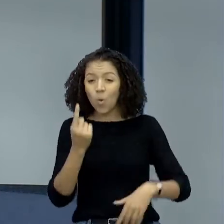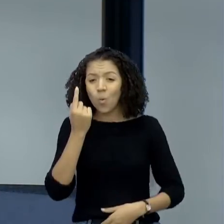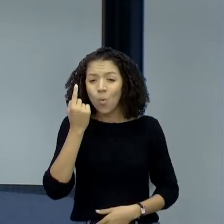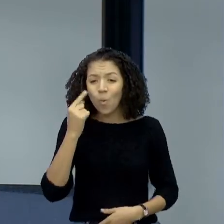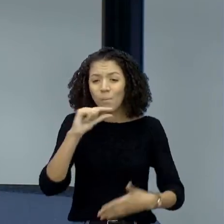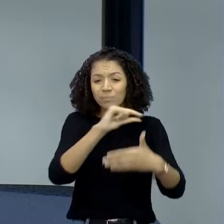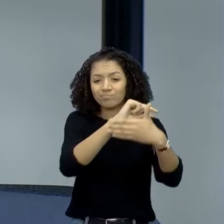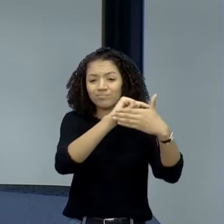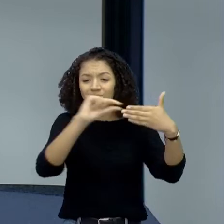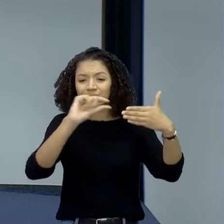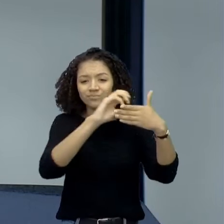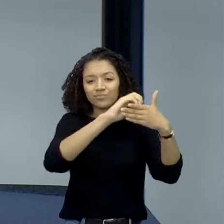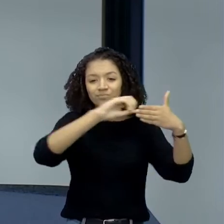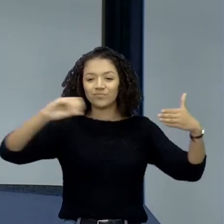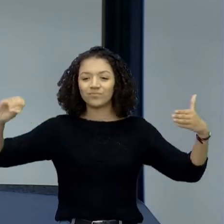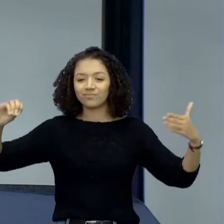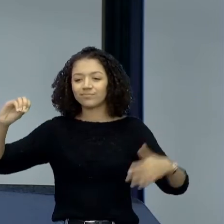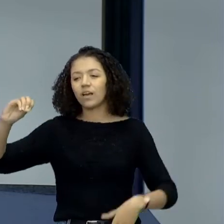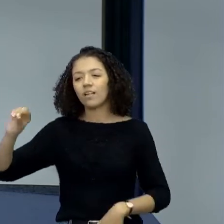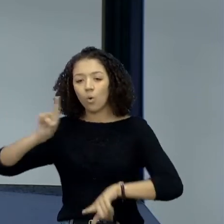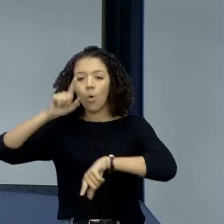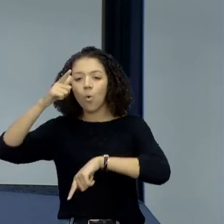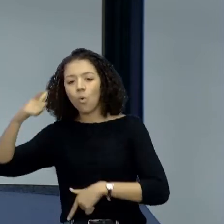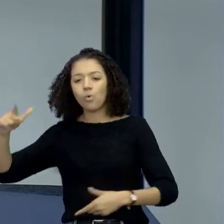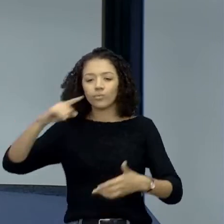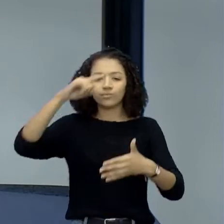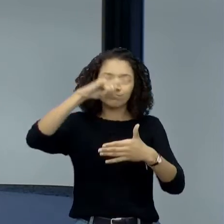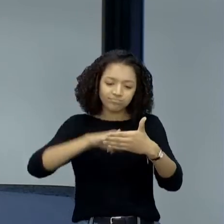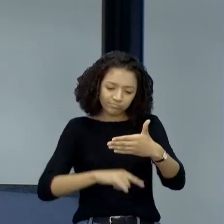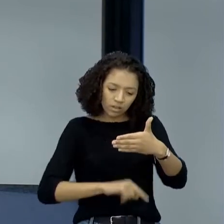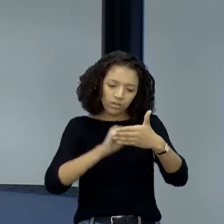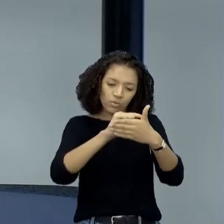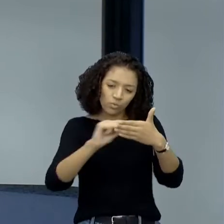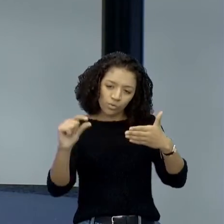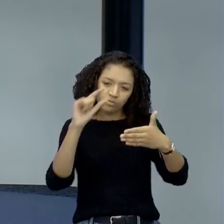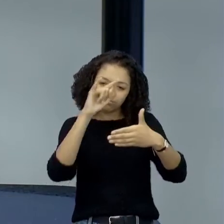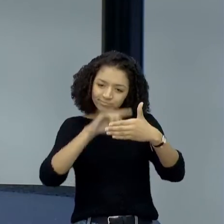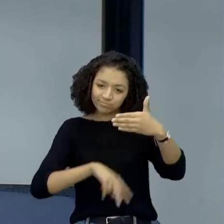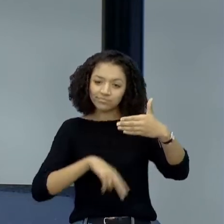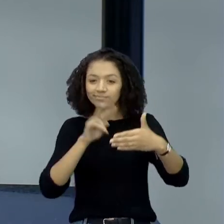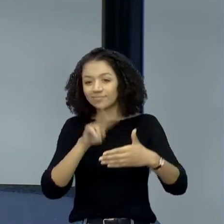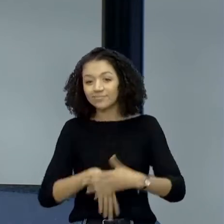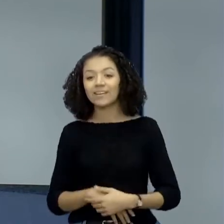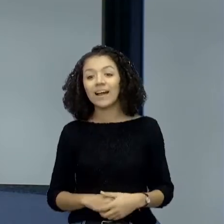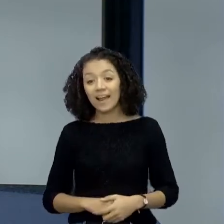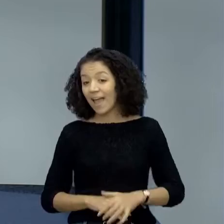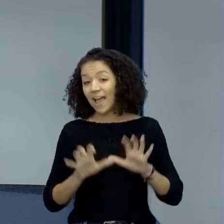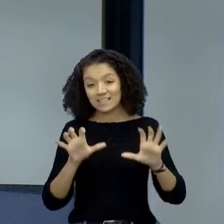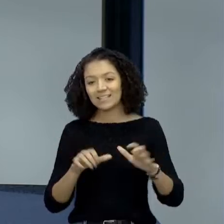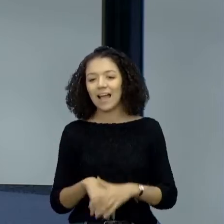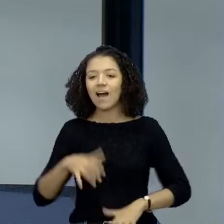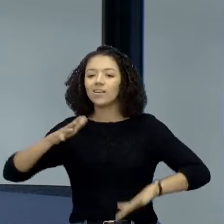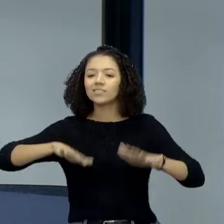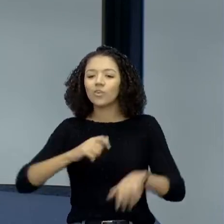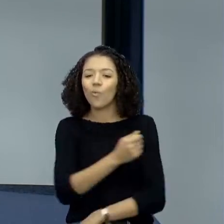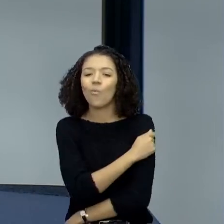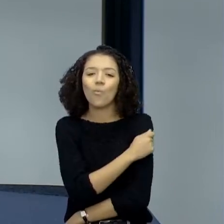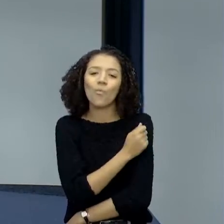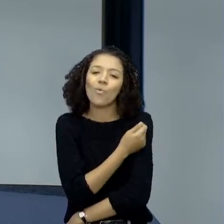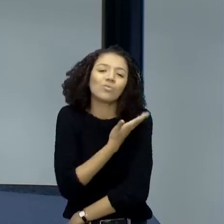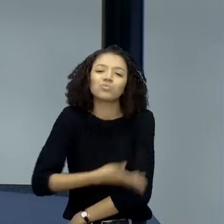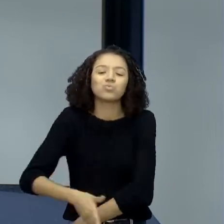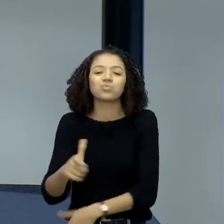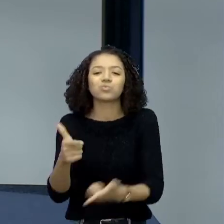coisa. Então, acho que isso talvez seja uma dificuldade para o estudante que talvez não tenha tanto costume, né? Porque normalmente as coisas, vamos dizer, de formação